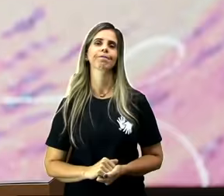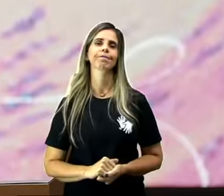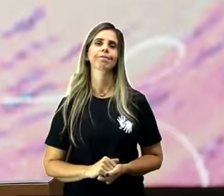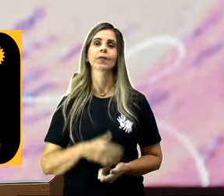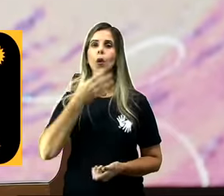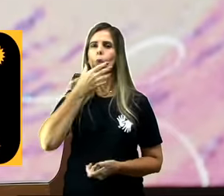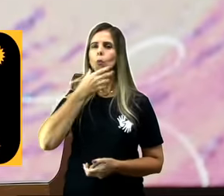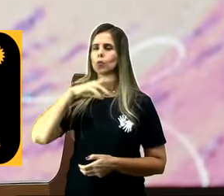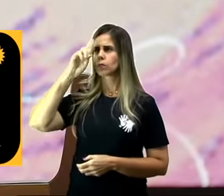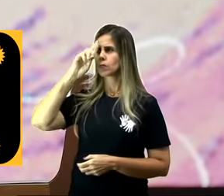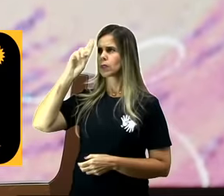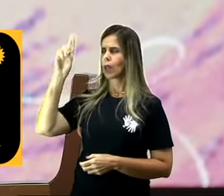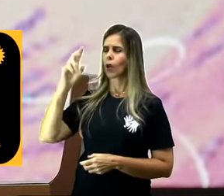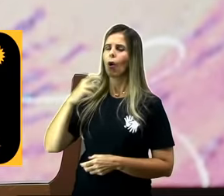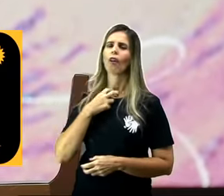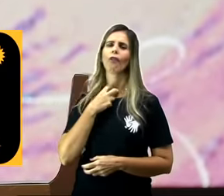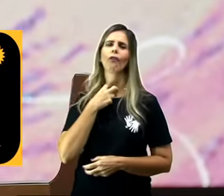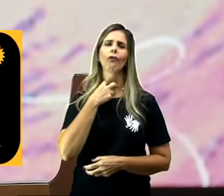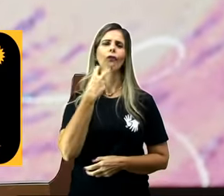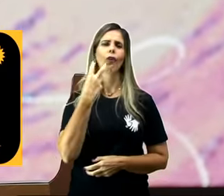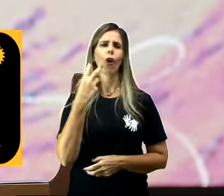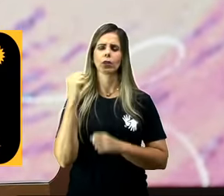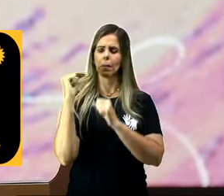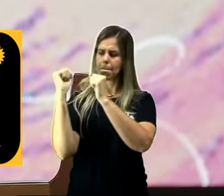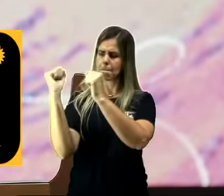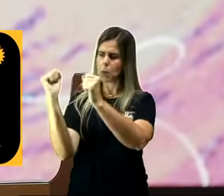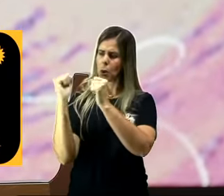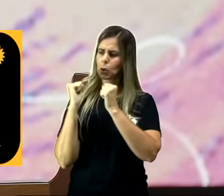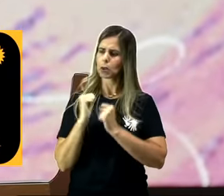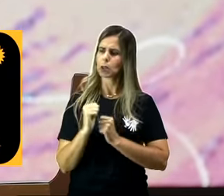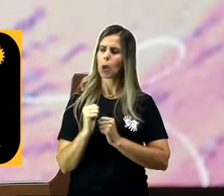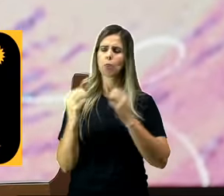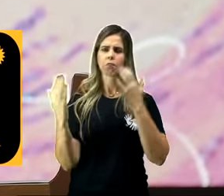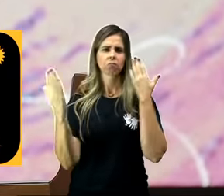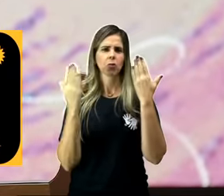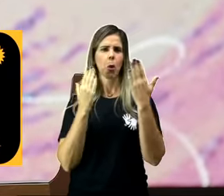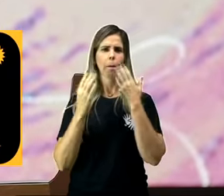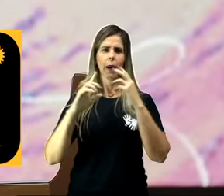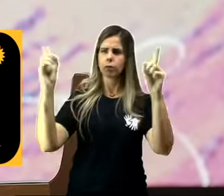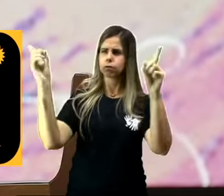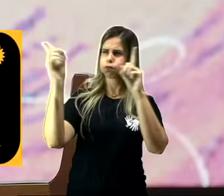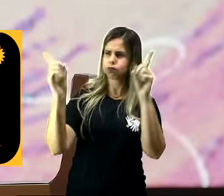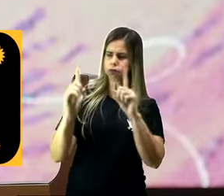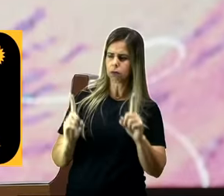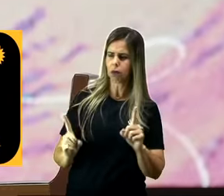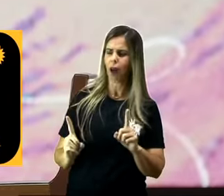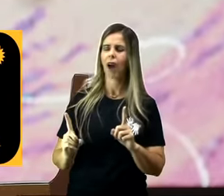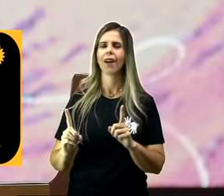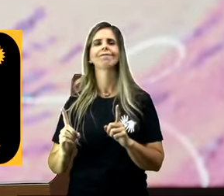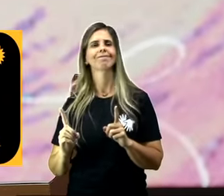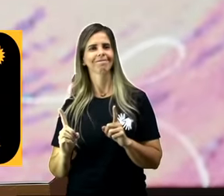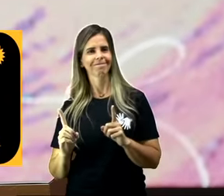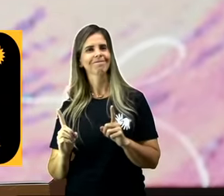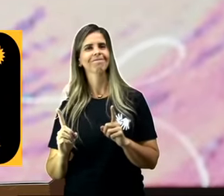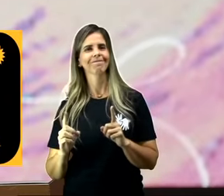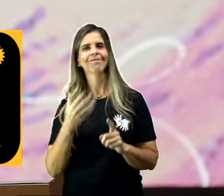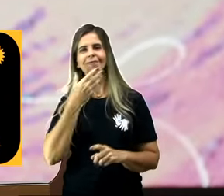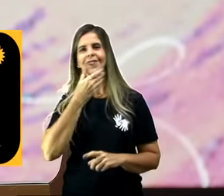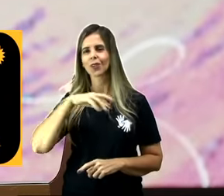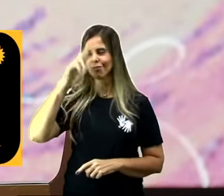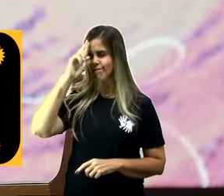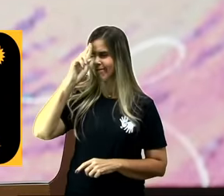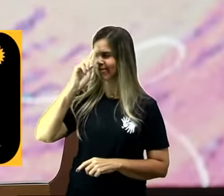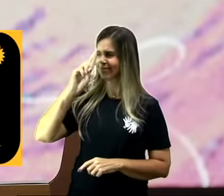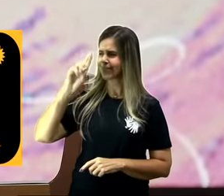águas. A voz do Senhor é poderosa, a voz do Senhor é majestosa. A voz do Senhor quebra os cedros, o Senhor despedaça os cedros do